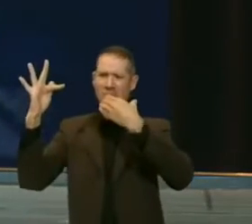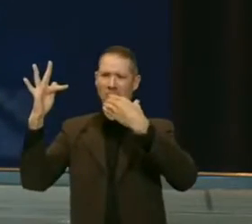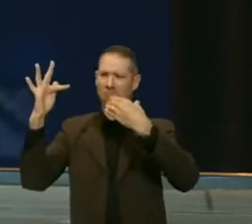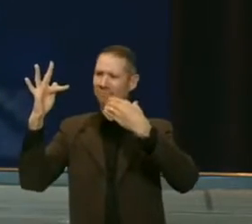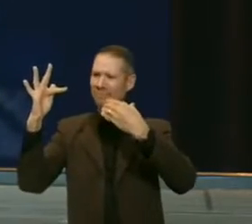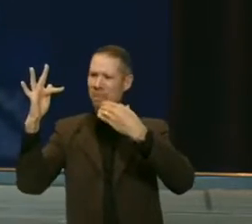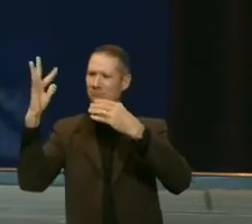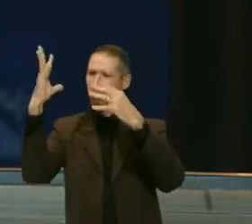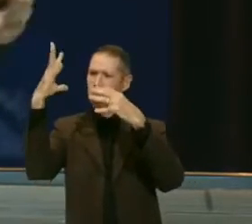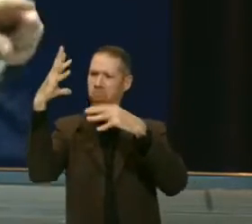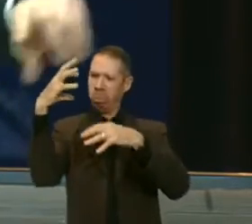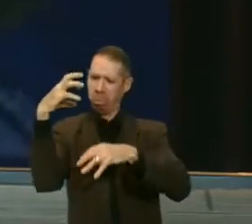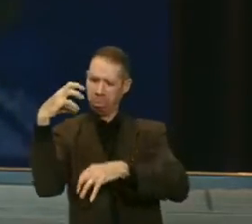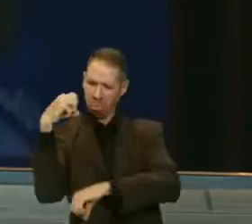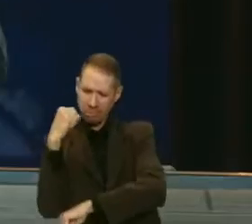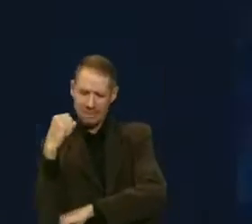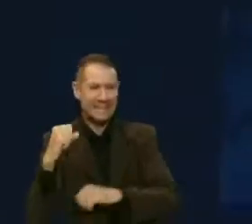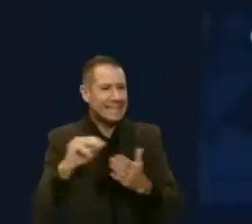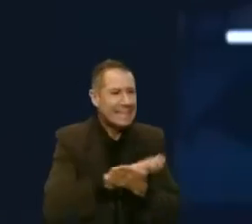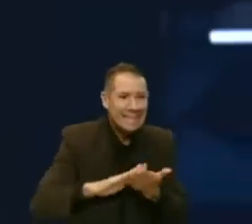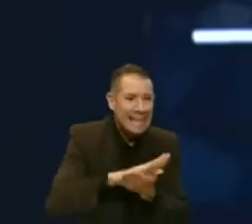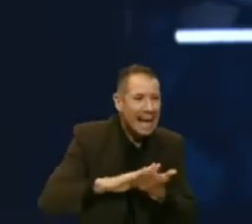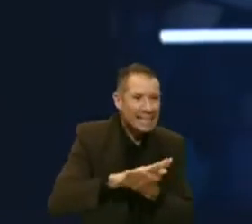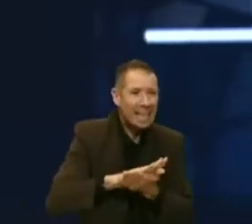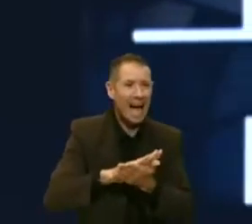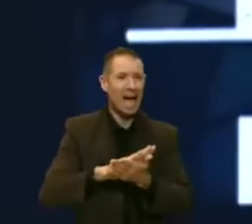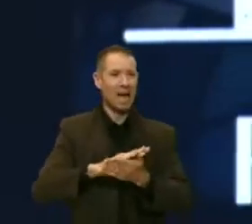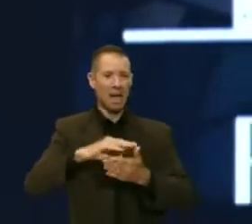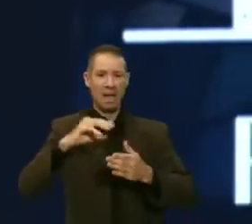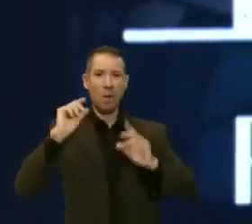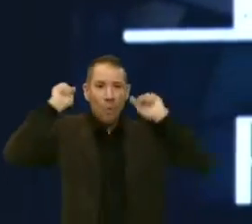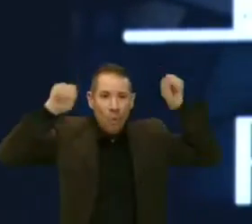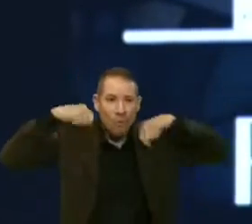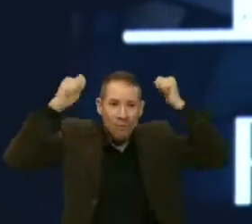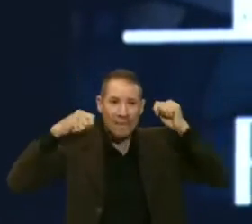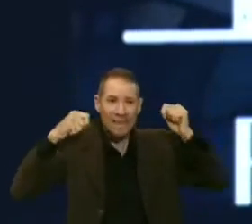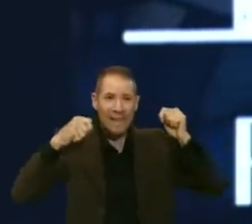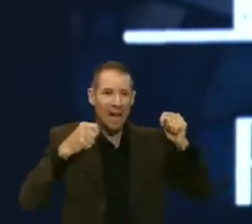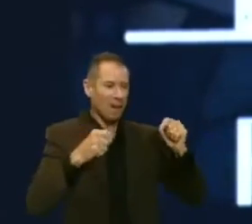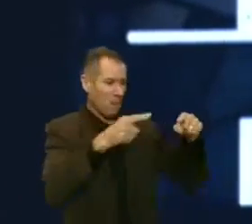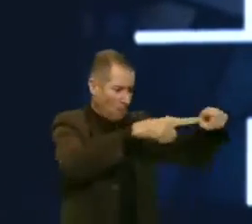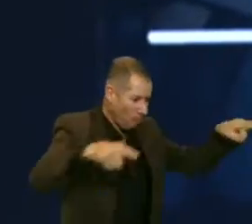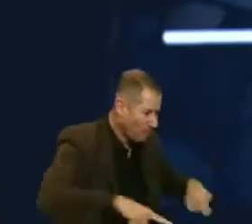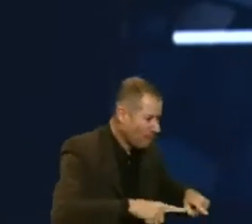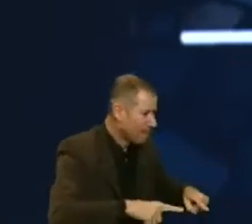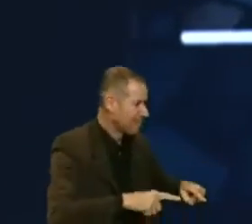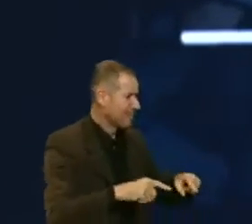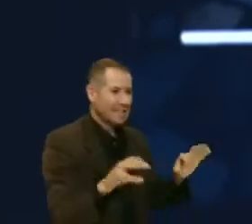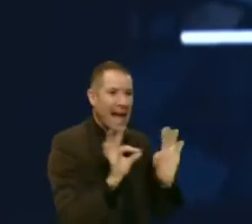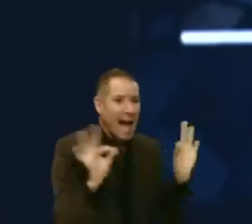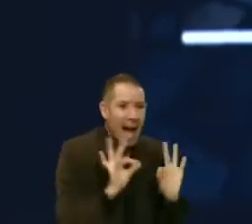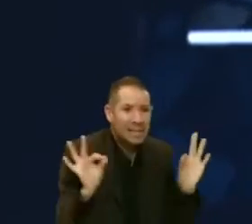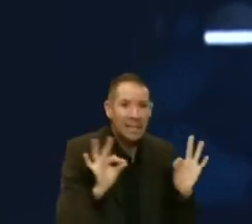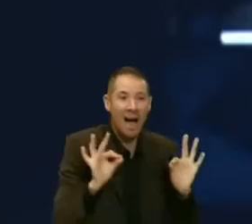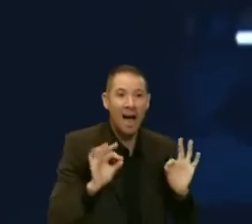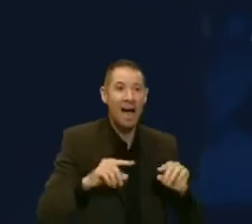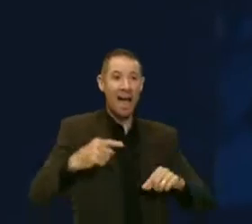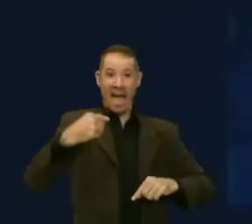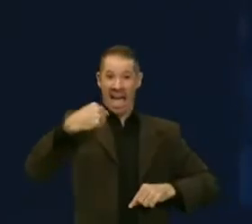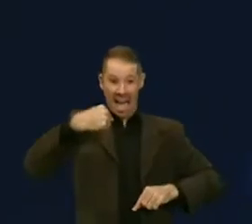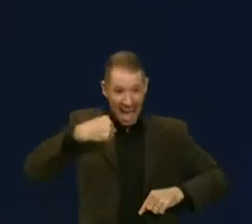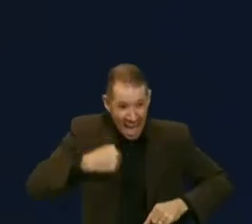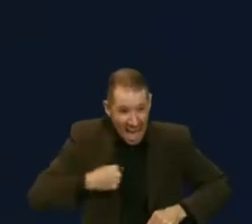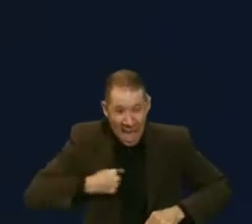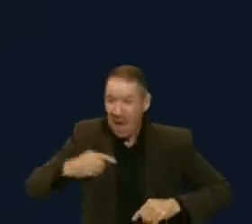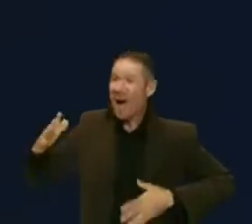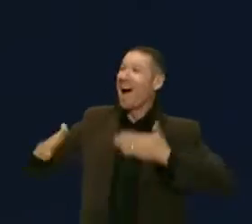videira e o produto da oliveira minta, ainda que não hajam ovelhas no aprisco, gado no curral, ainda assim eu